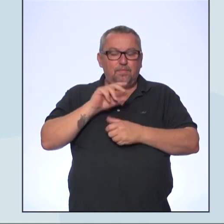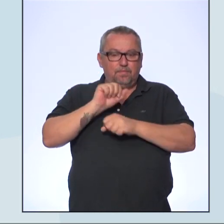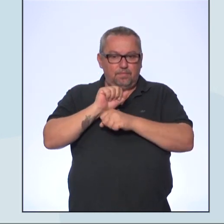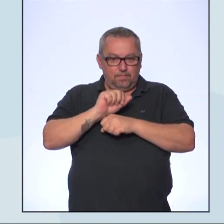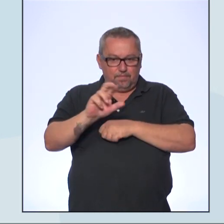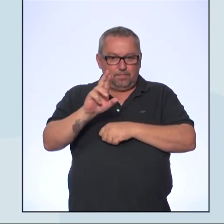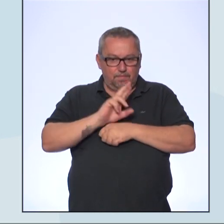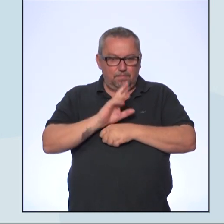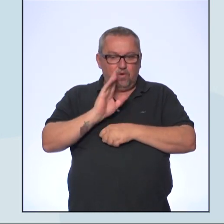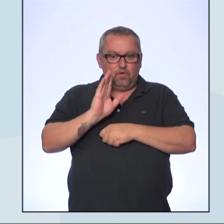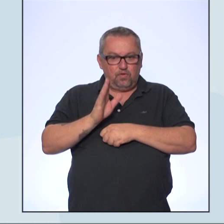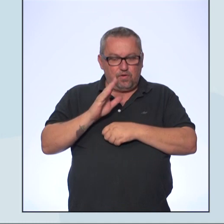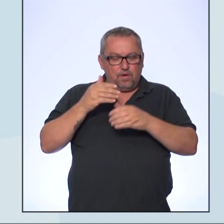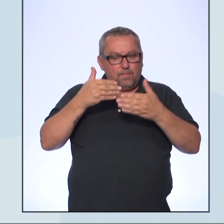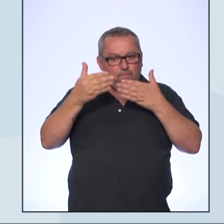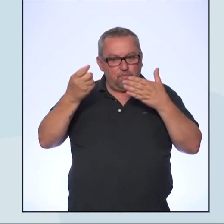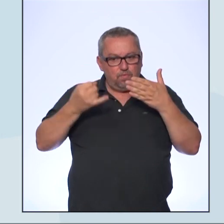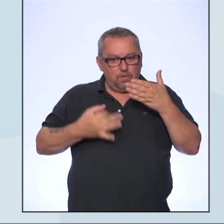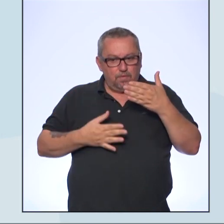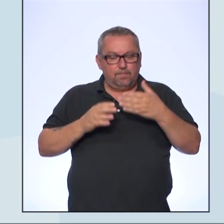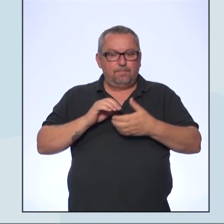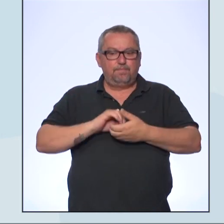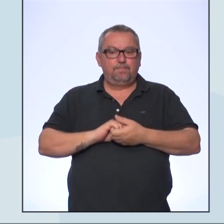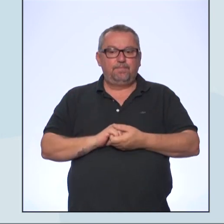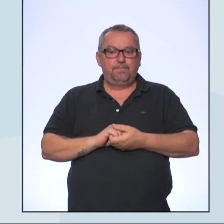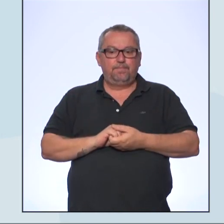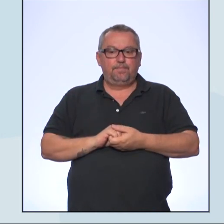as respostas aqui no chat. Vamos lá.